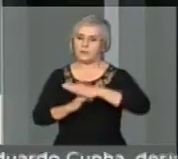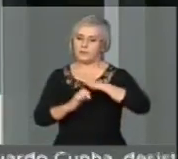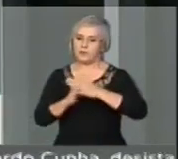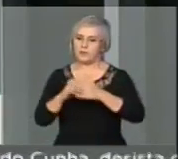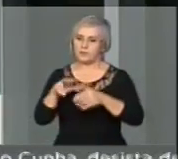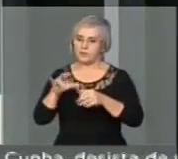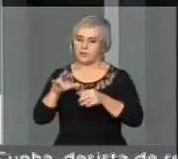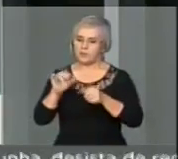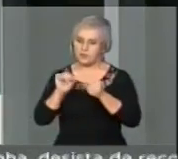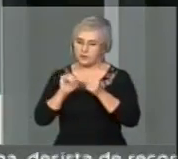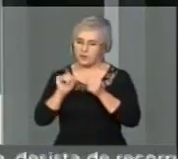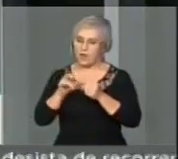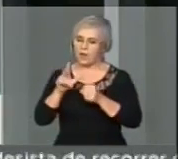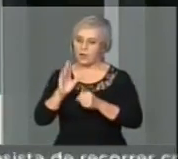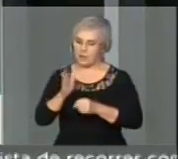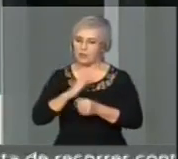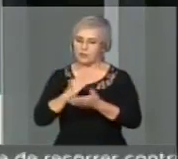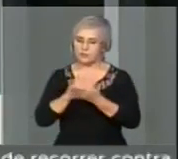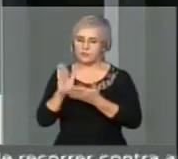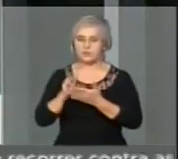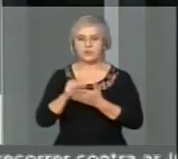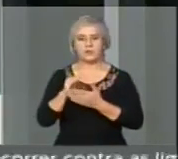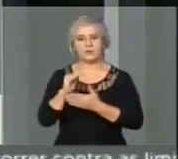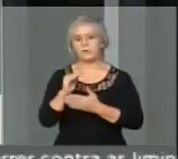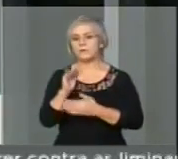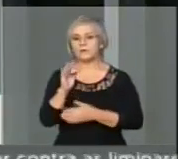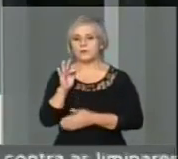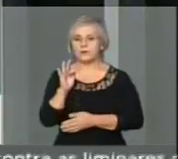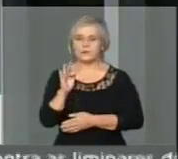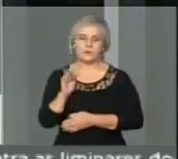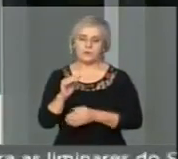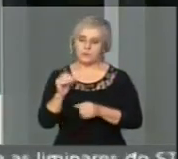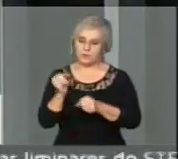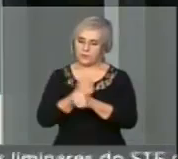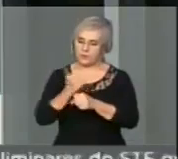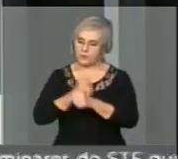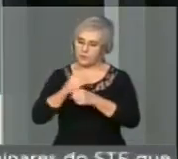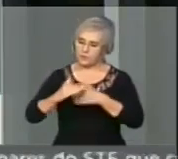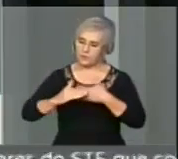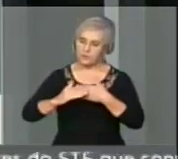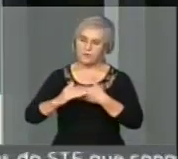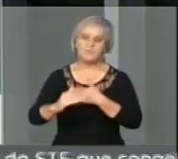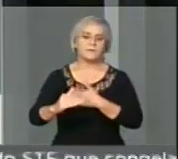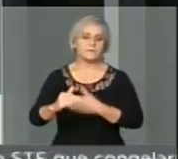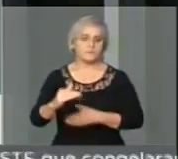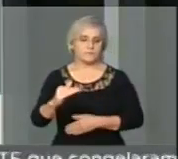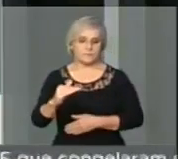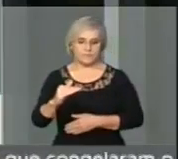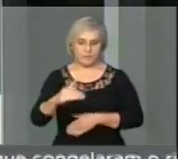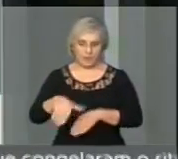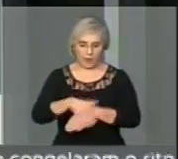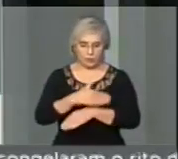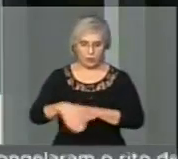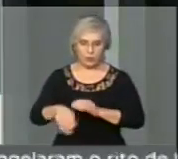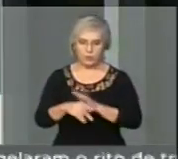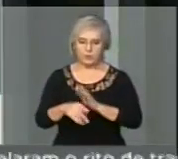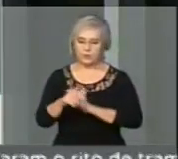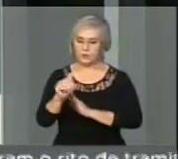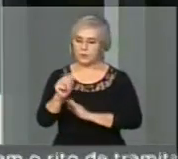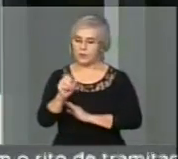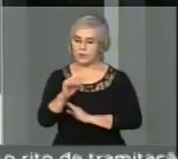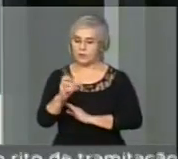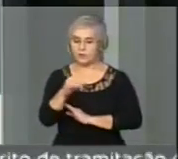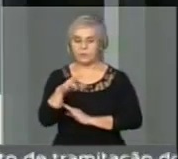efetivamente agora nós conseguimos uma grande empresa para fornecer a Brita tentaram fechar as pequenas empresas enfim